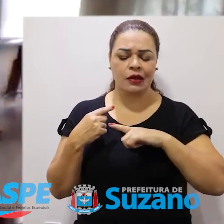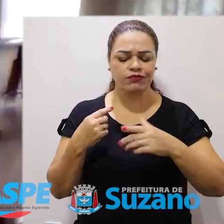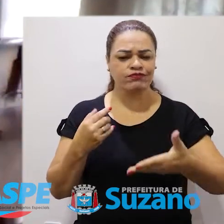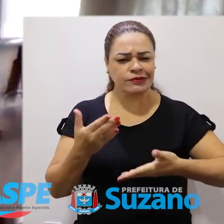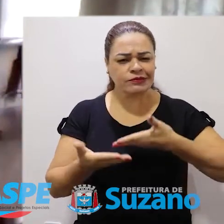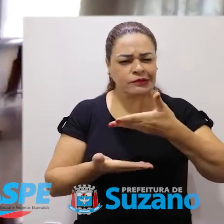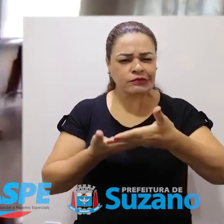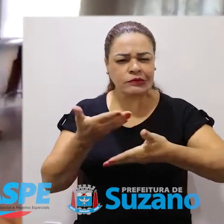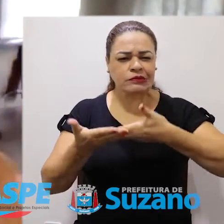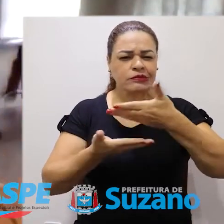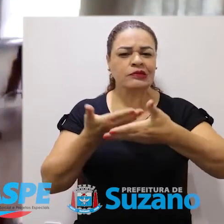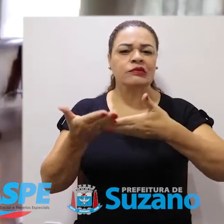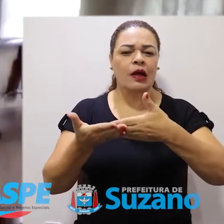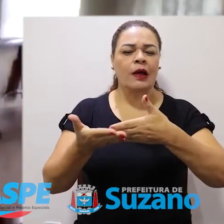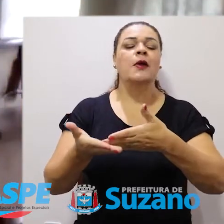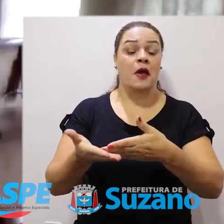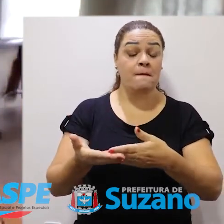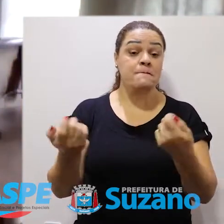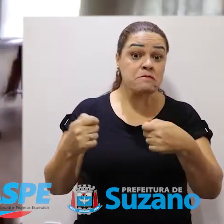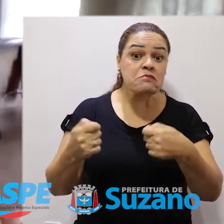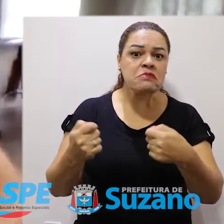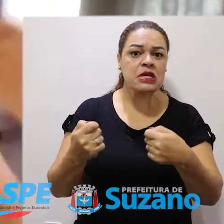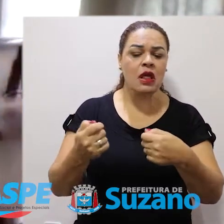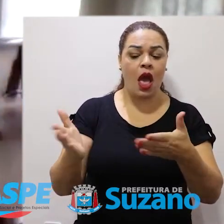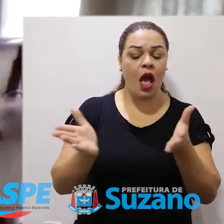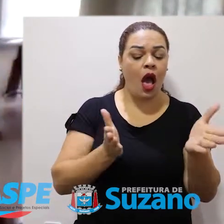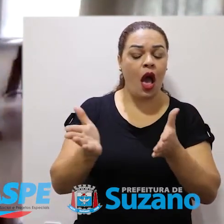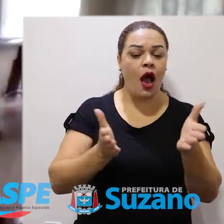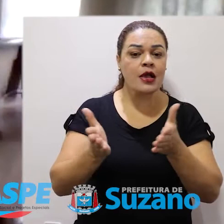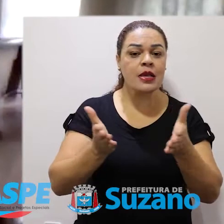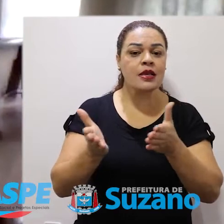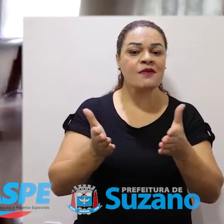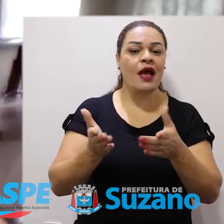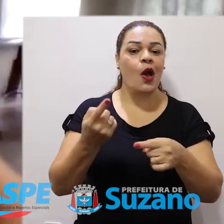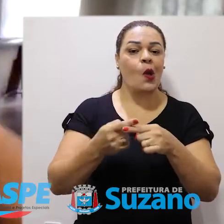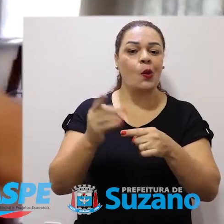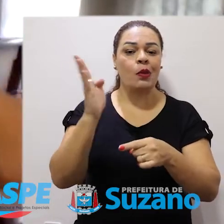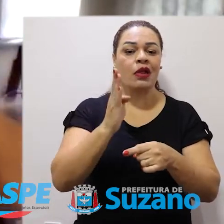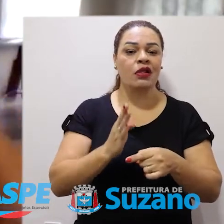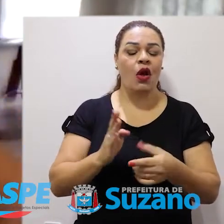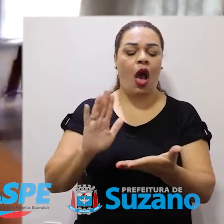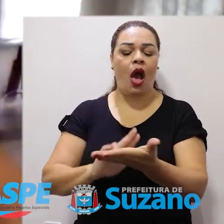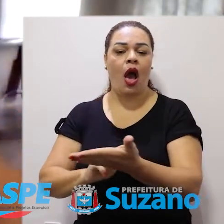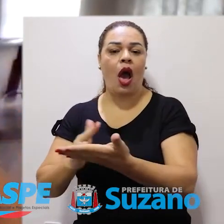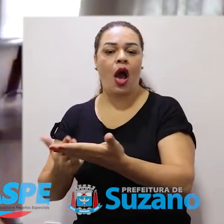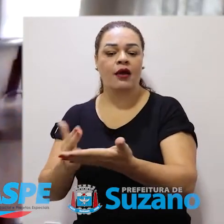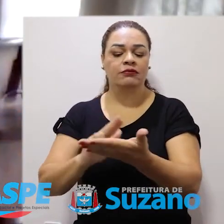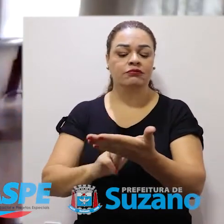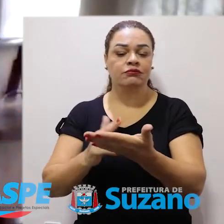e que ele precisa ter acesso, porque ele precisa ter acesso a esses conhecimentos que já foram produzidos.